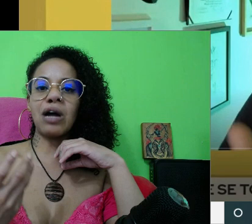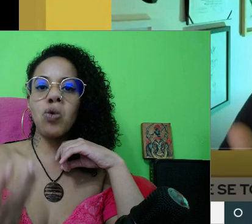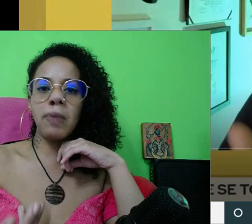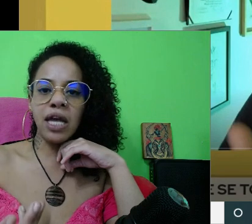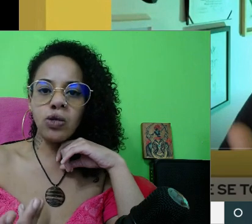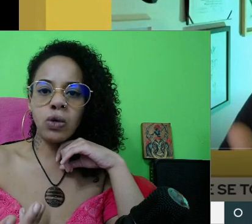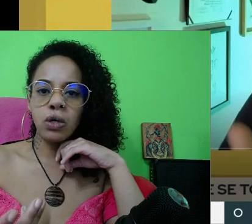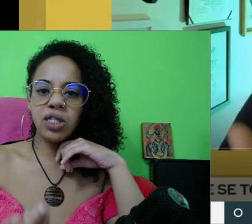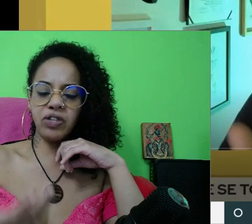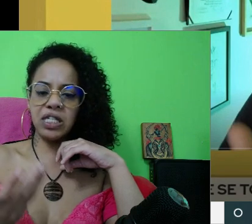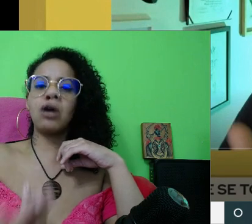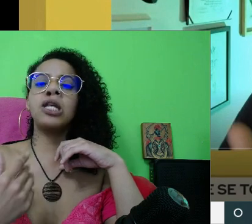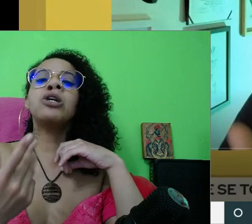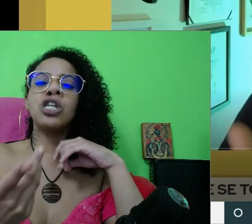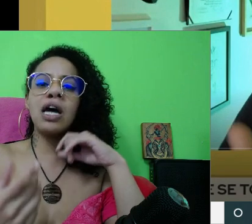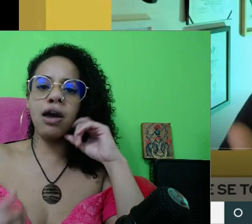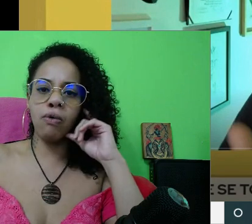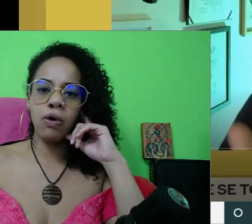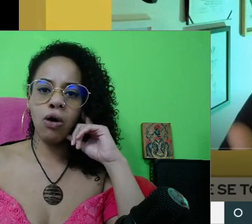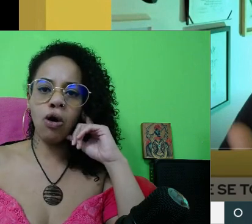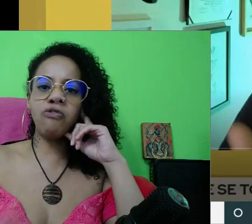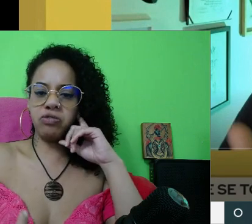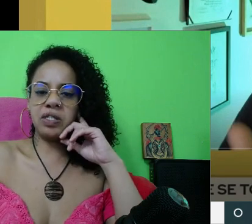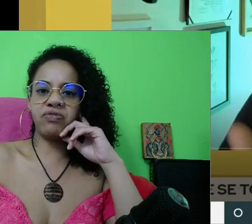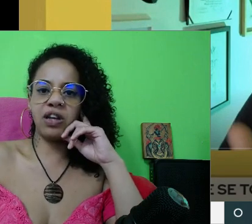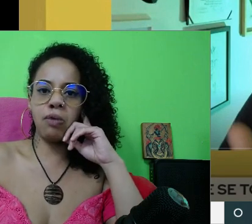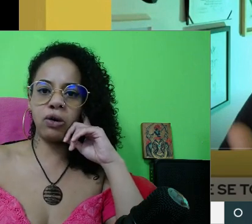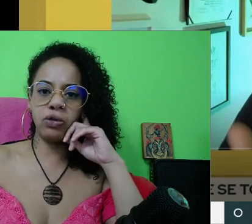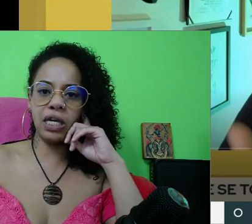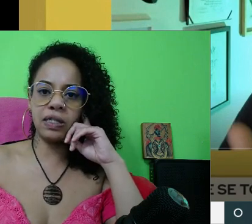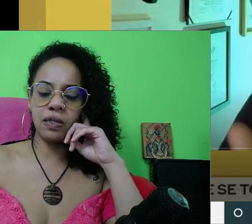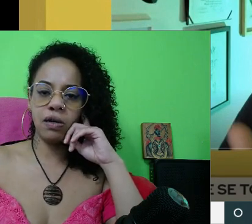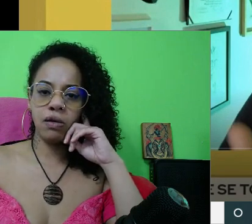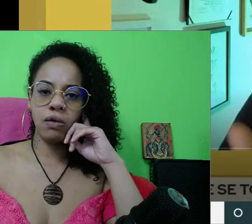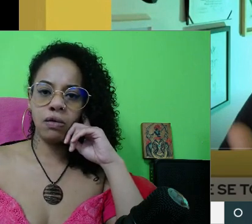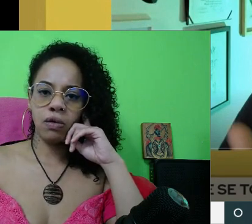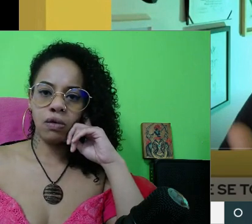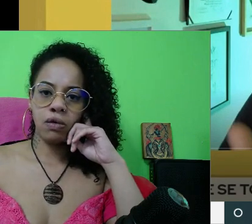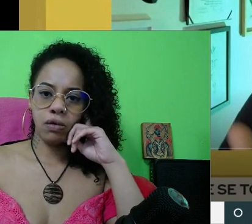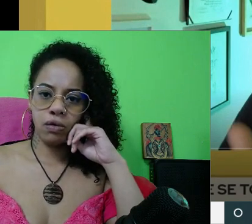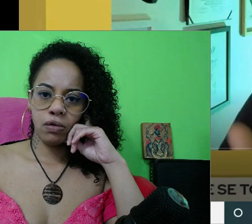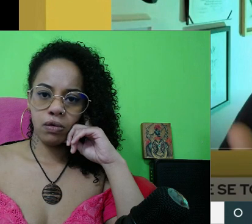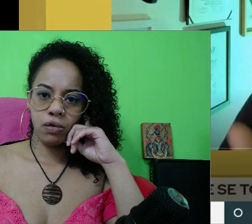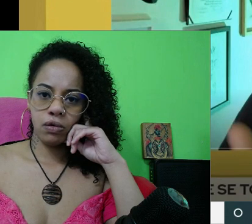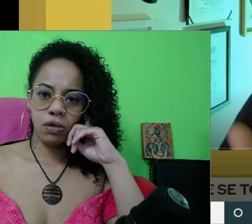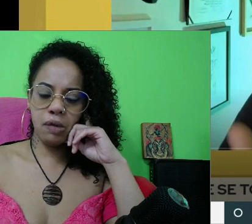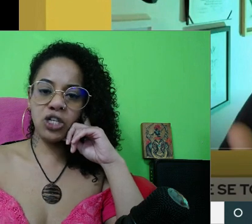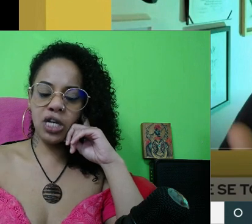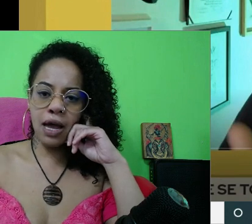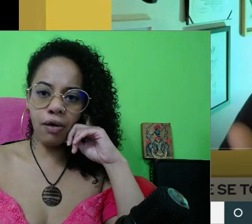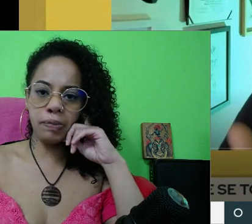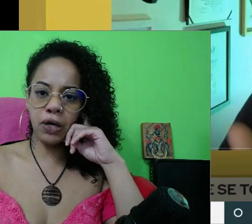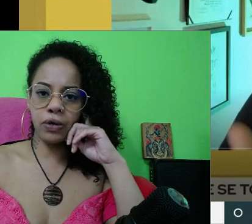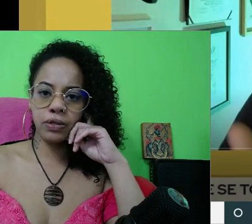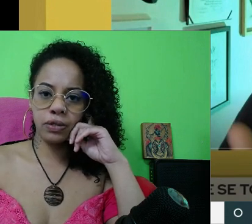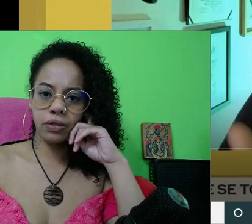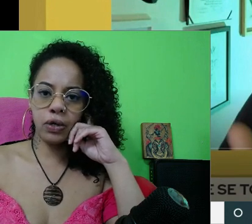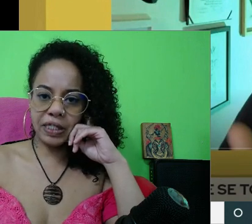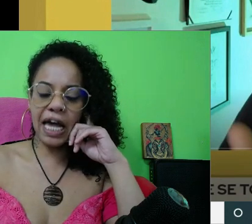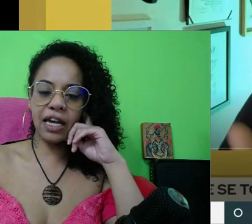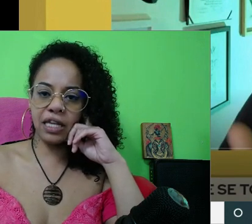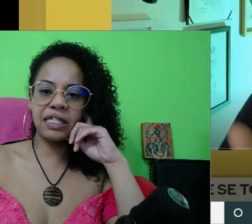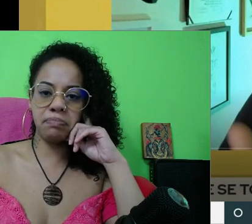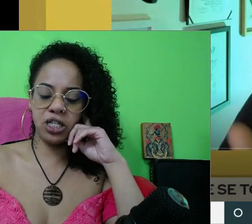tu tá com medo se você tá com medo de imaginar eu ouvindo você falar um bagulho desse Imagina eu amigo